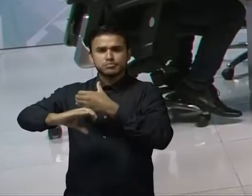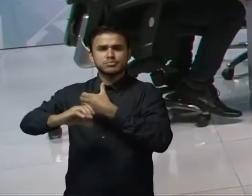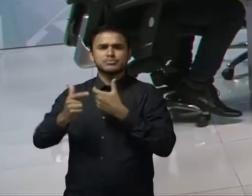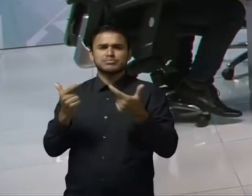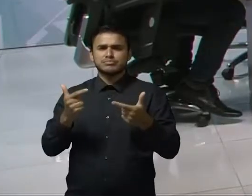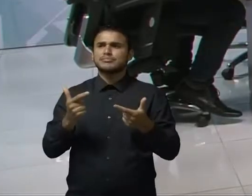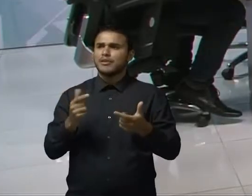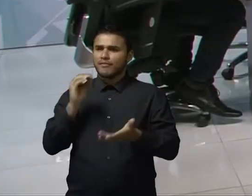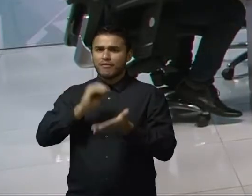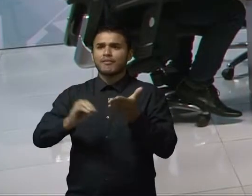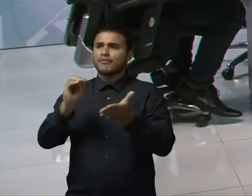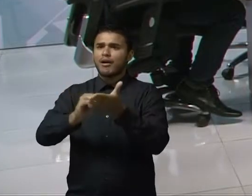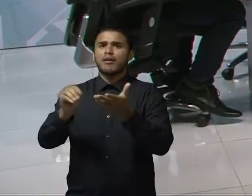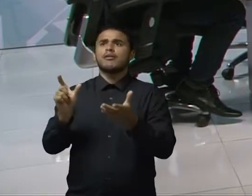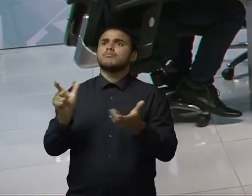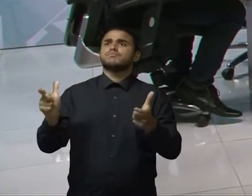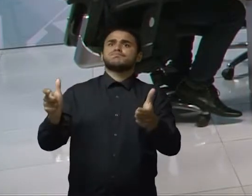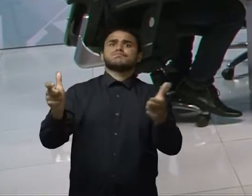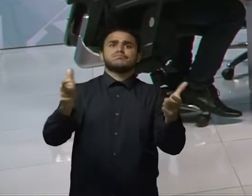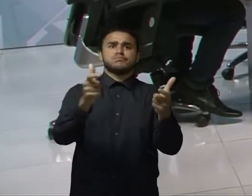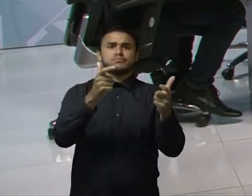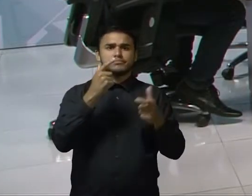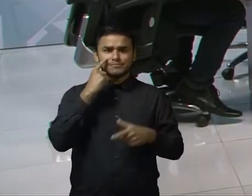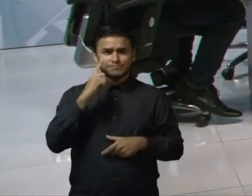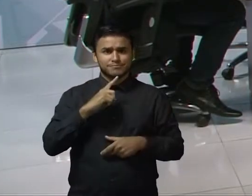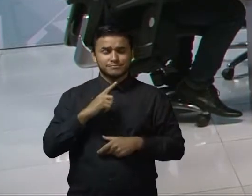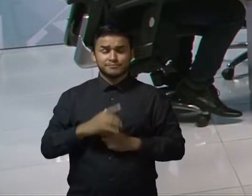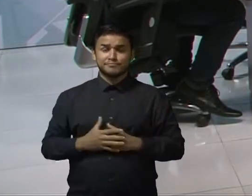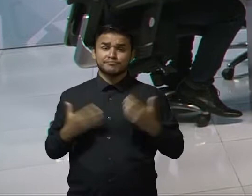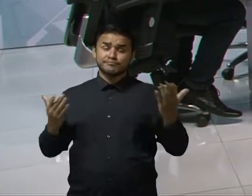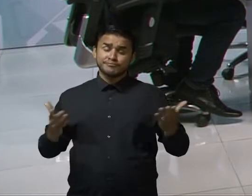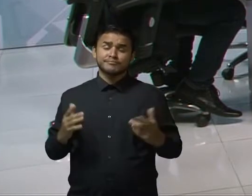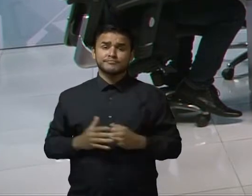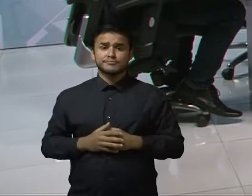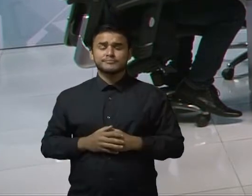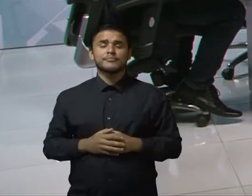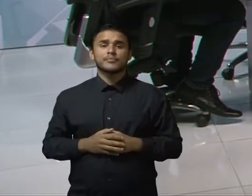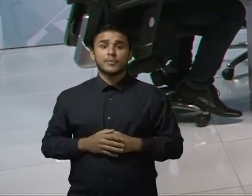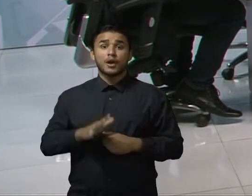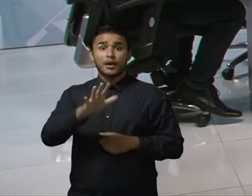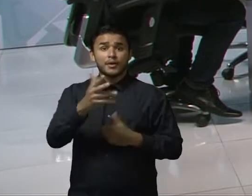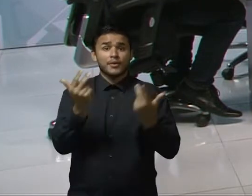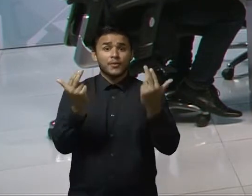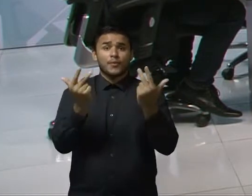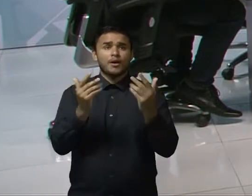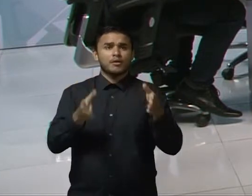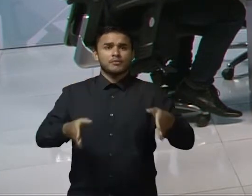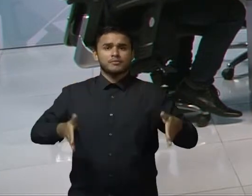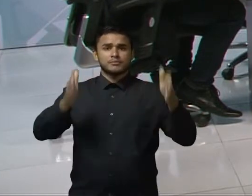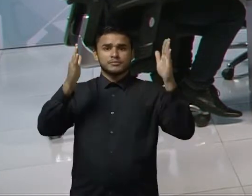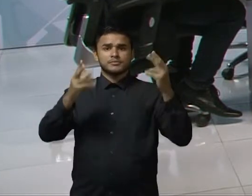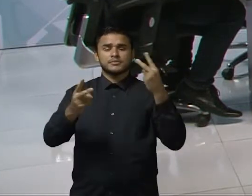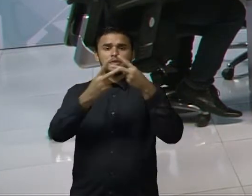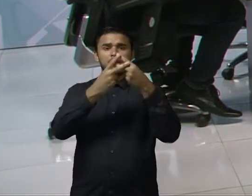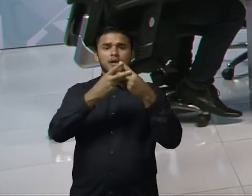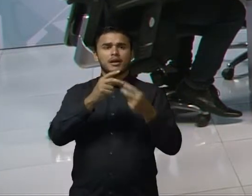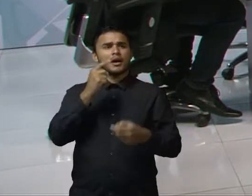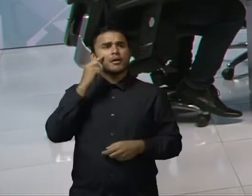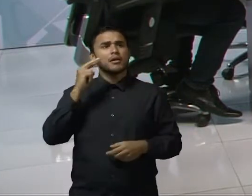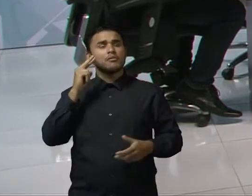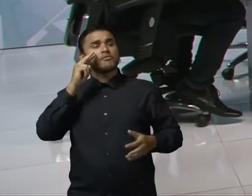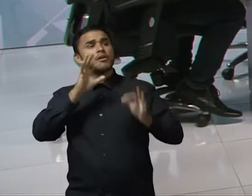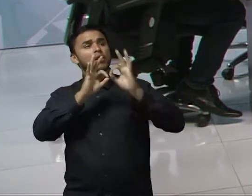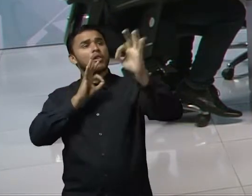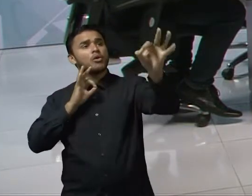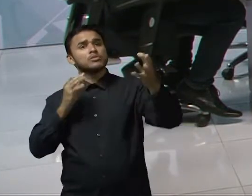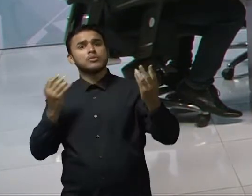muito grande, muito agudo. Mutatis mutandis, um sistema prisional parece a mesma coisa, né? Não se cuida